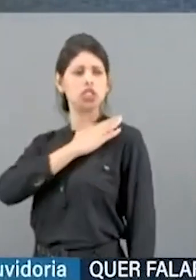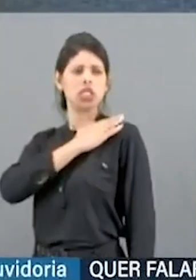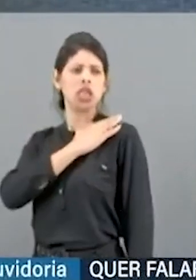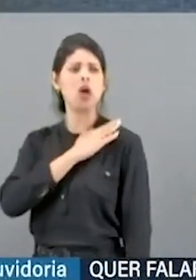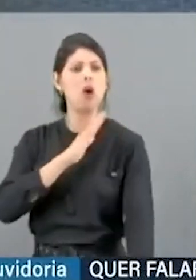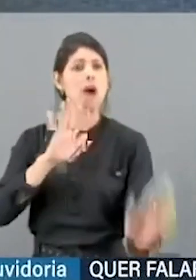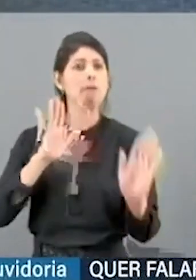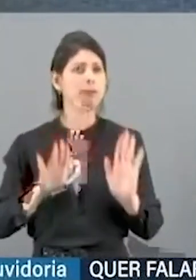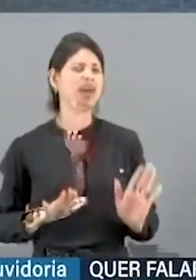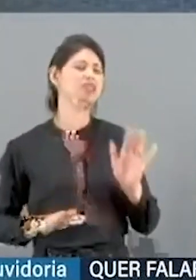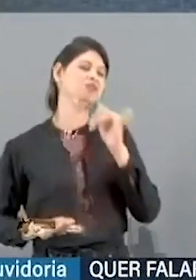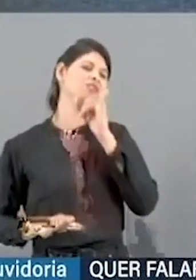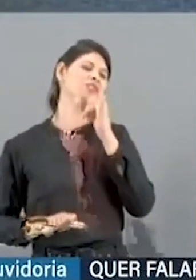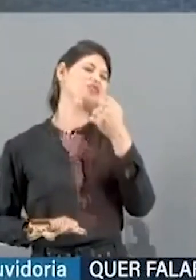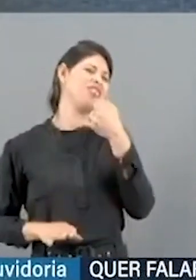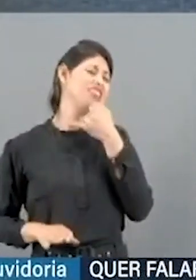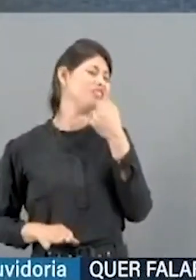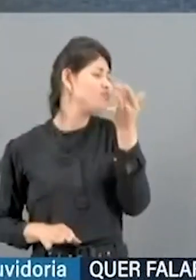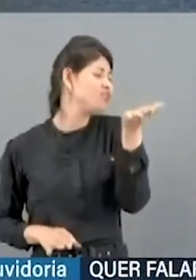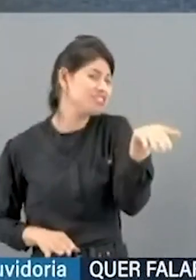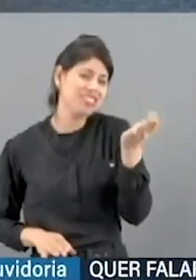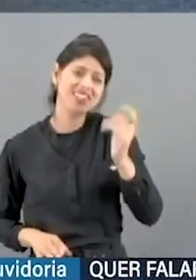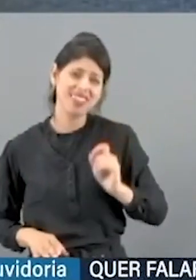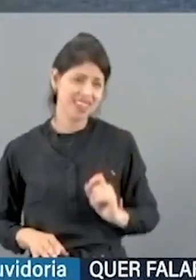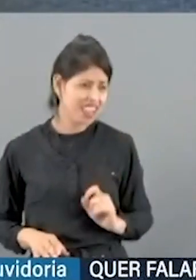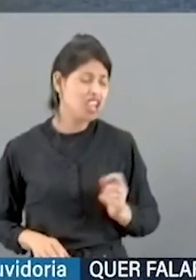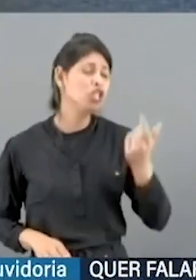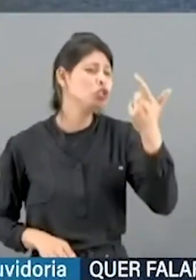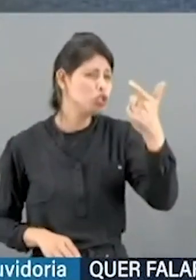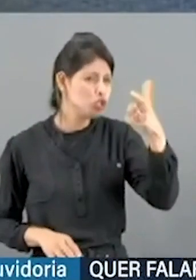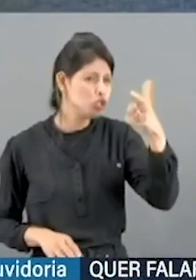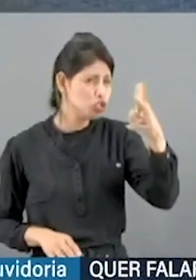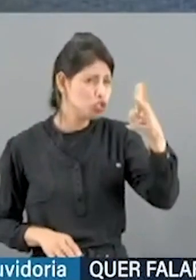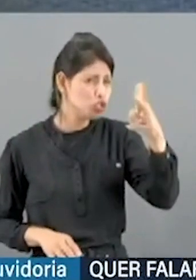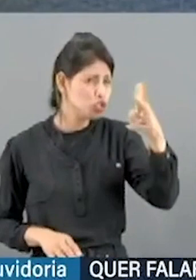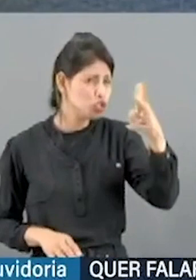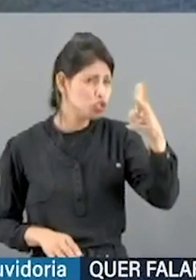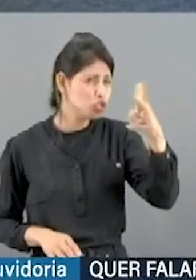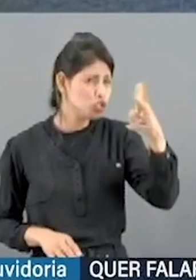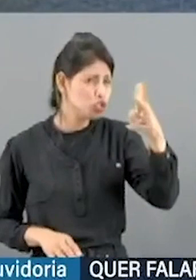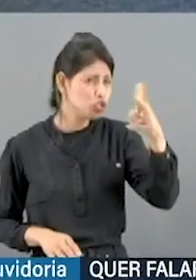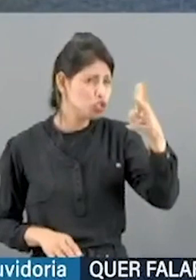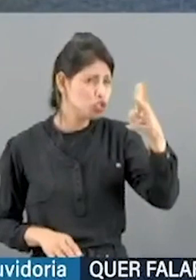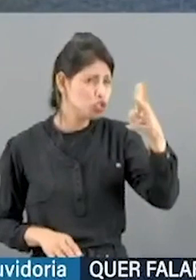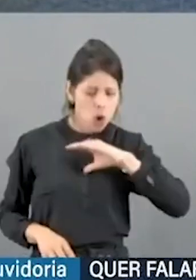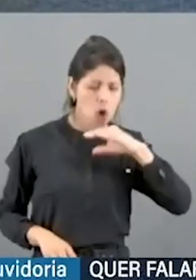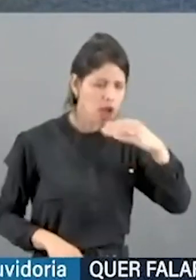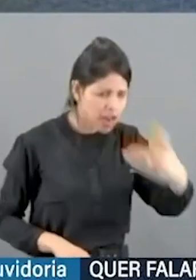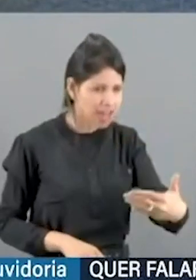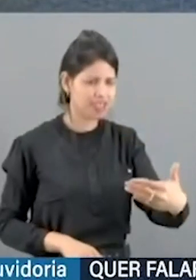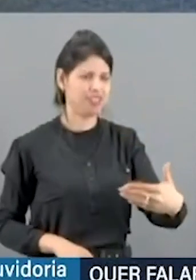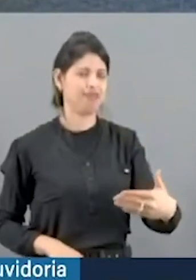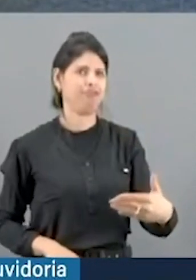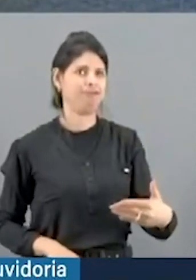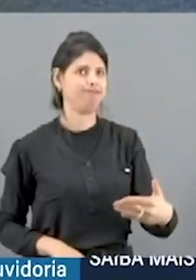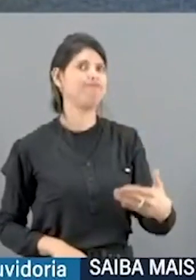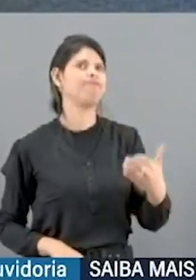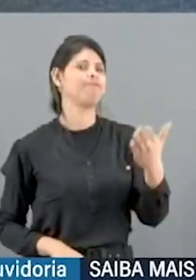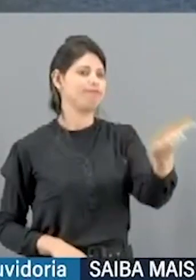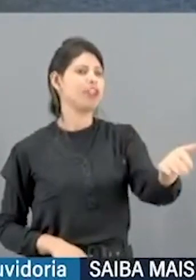infelizmente que vocês mais uma vez por falta de coragem para não lhe ofender